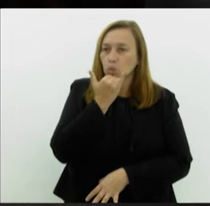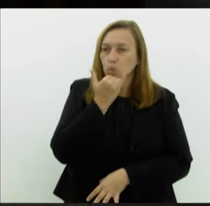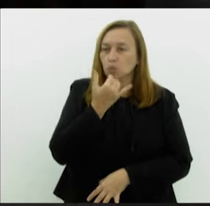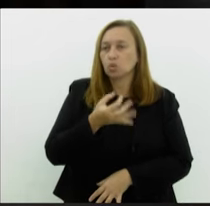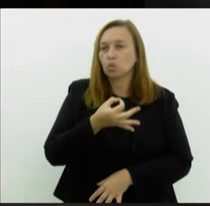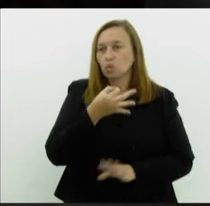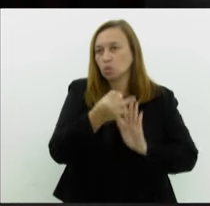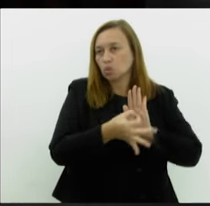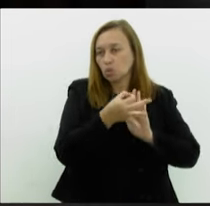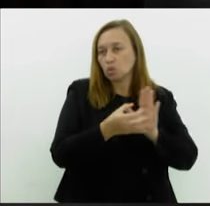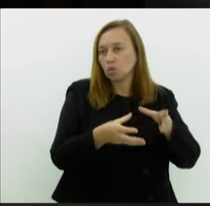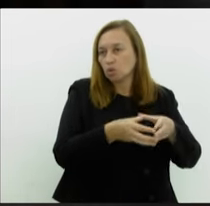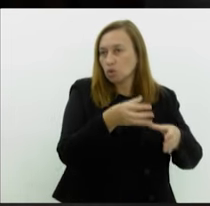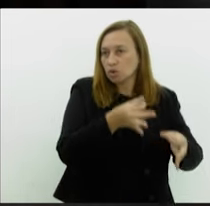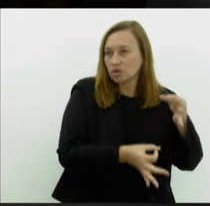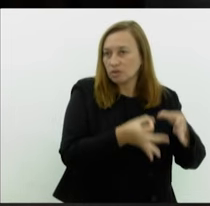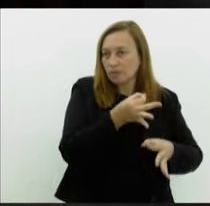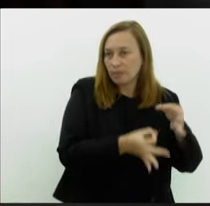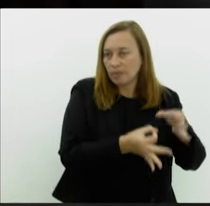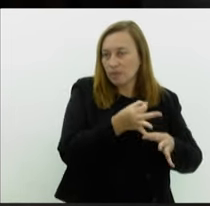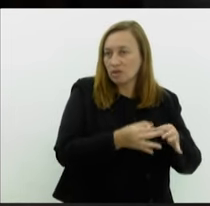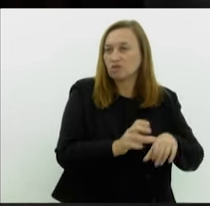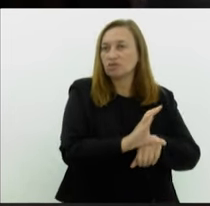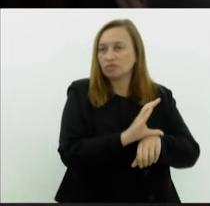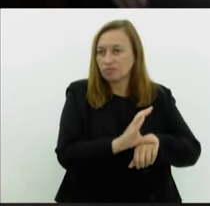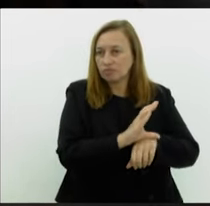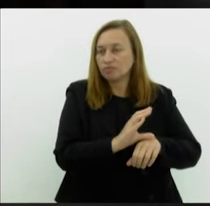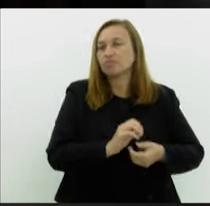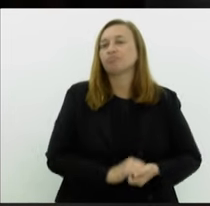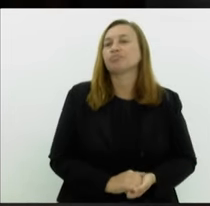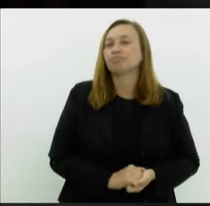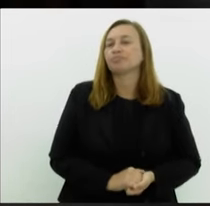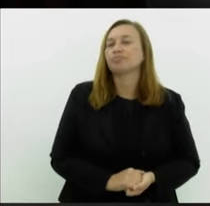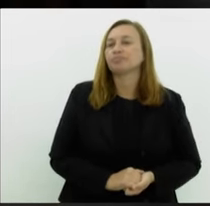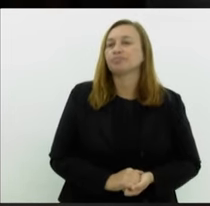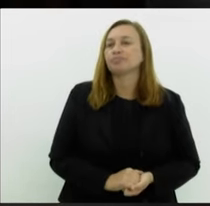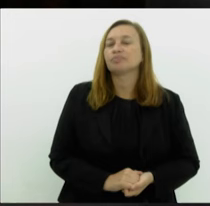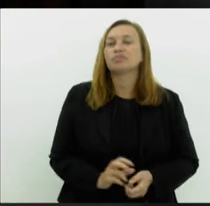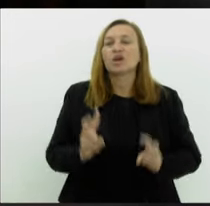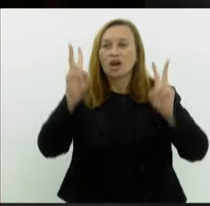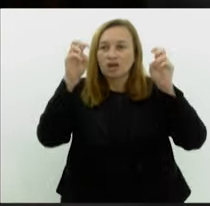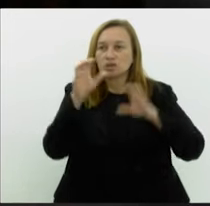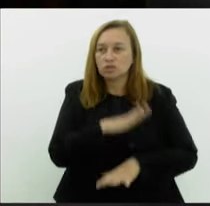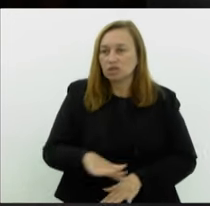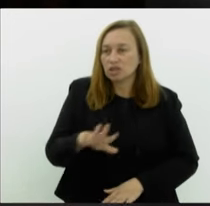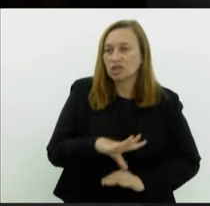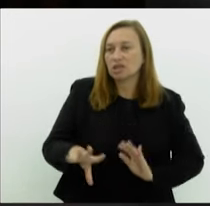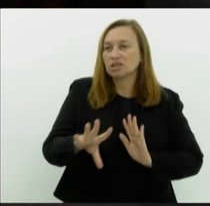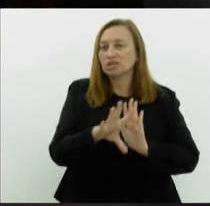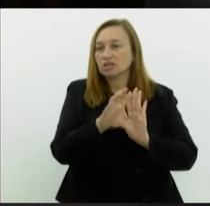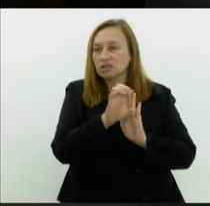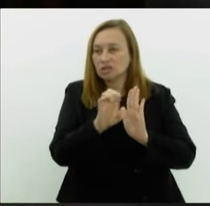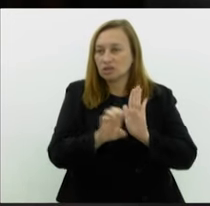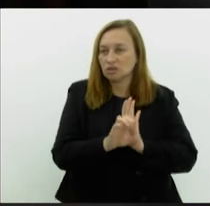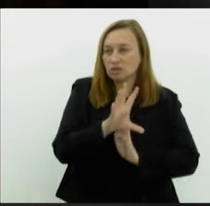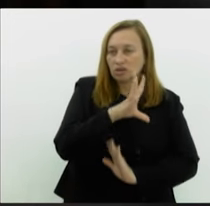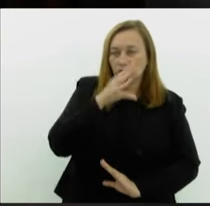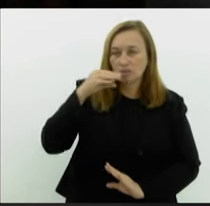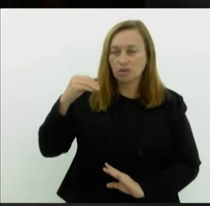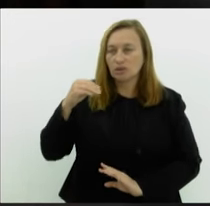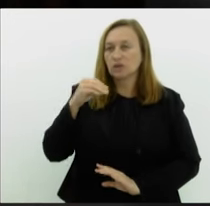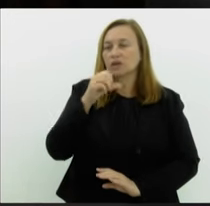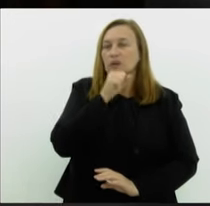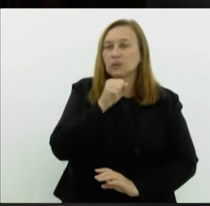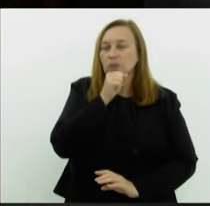pareceres das Comissões Constituição e Justiça pela Constitucionalidade, de Assuntos da Criança, Adolescente e Idoso Favorável, Educação